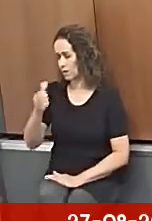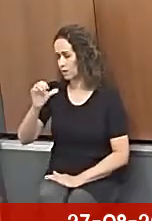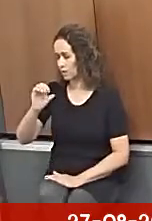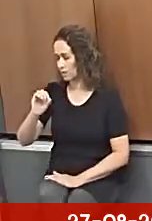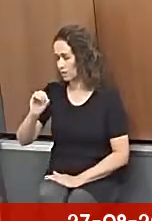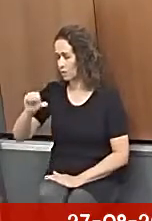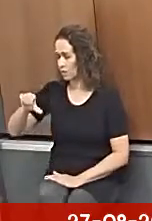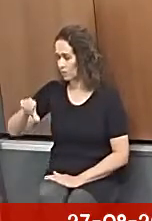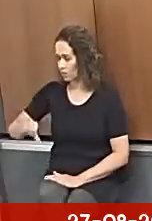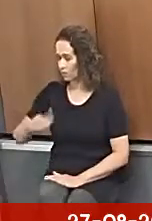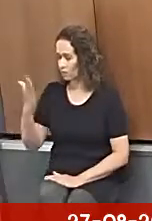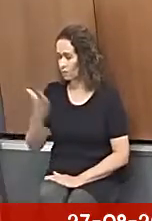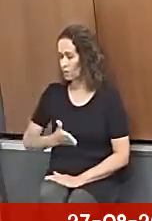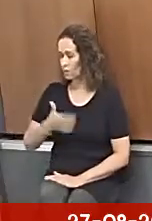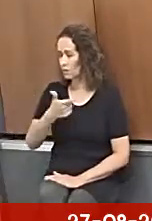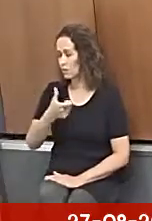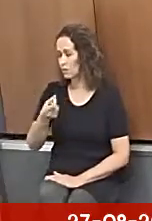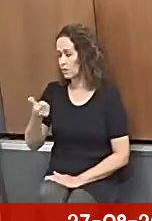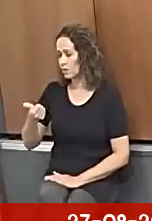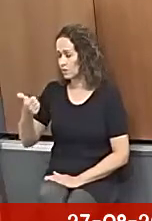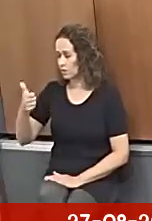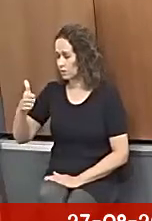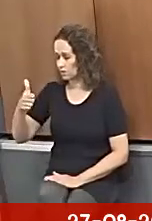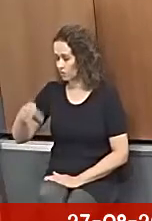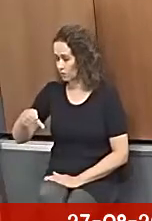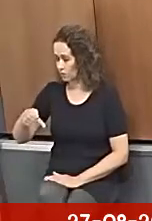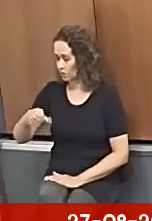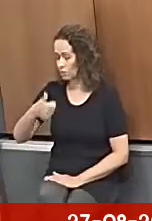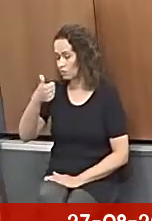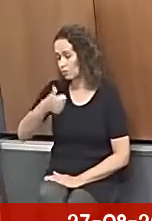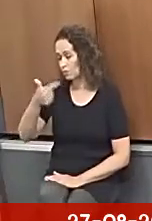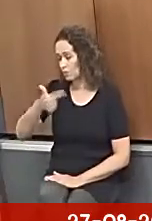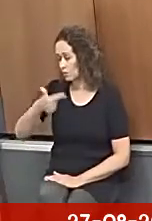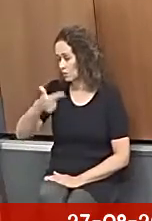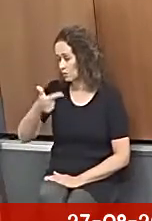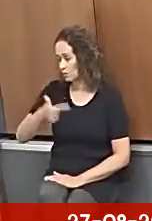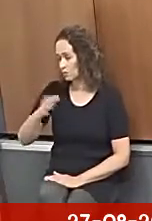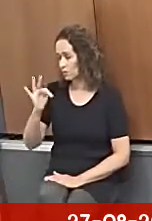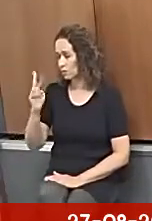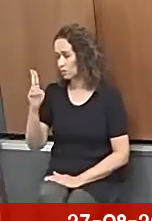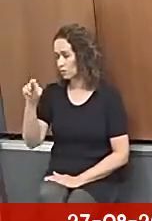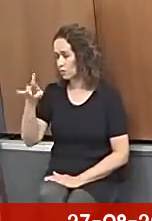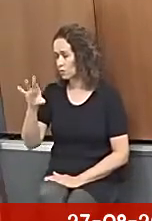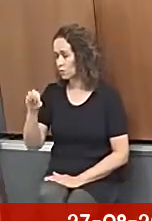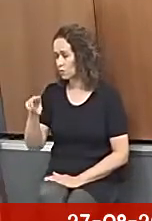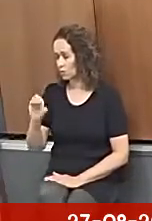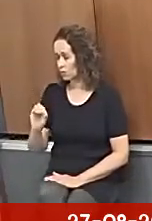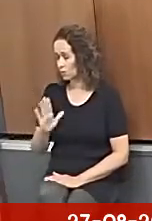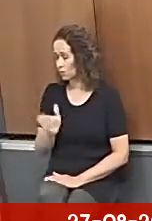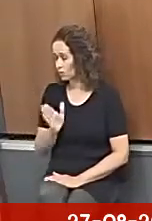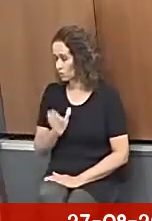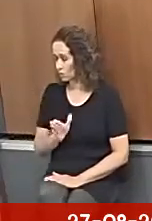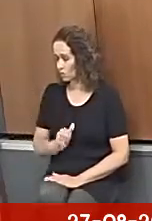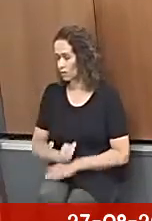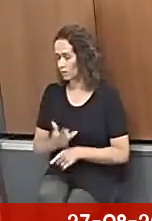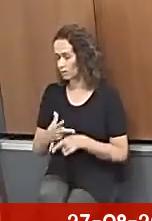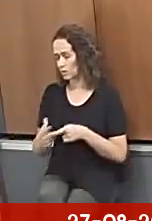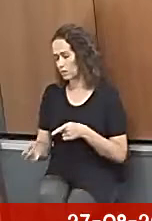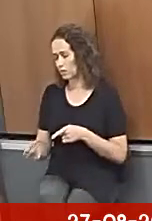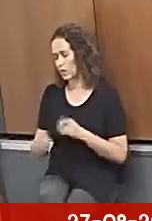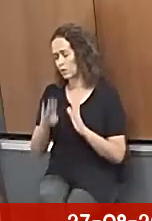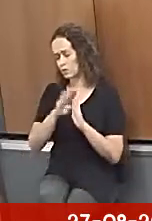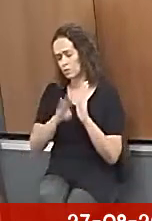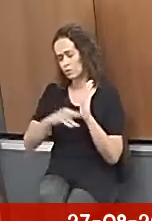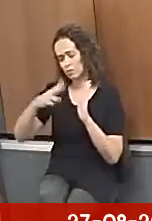2017 no segundo turno na forma dos seguintes substitutivo número 1 ao vencido no primeiro turno não vou ler o